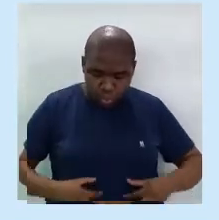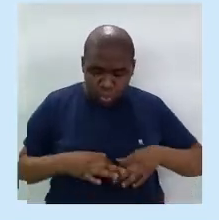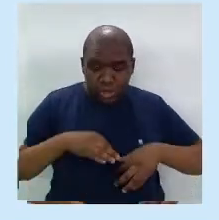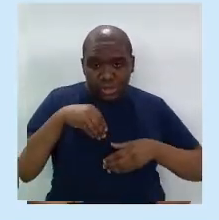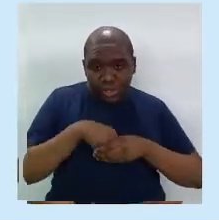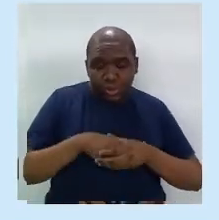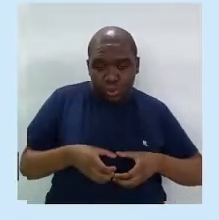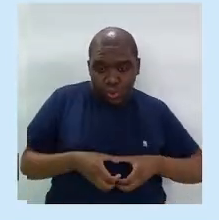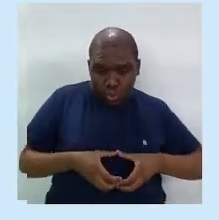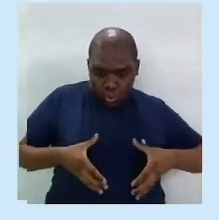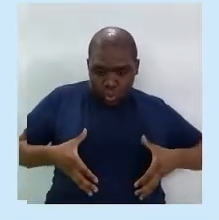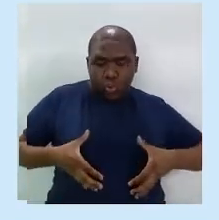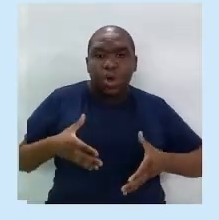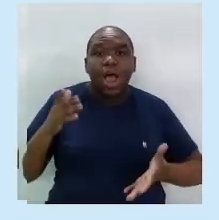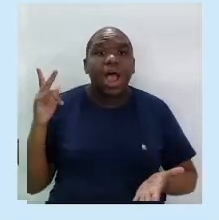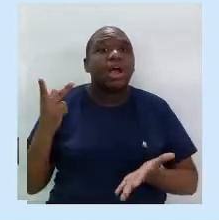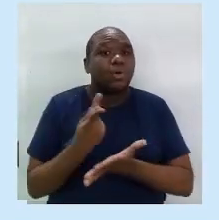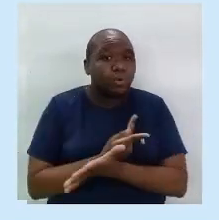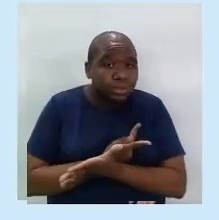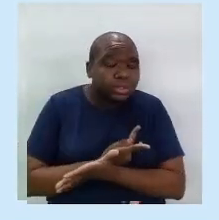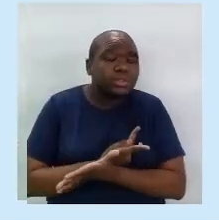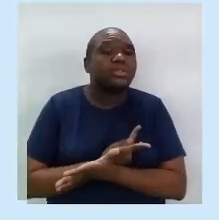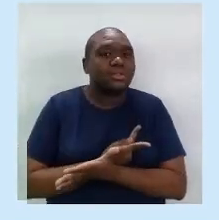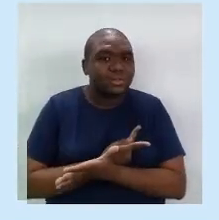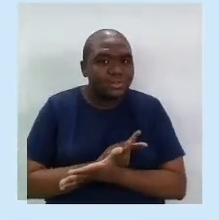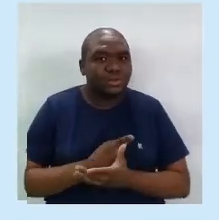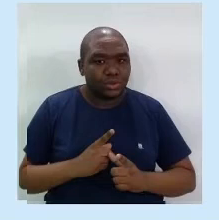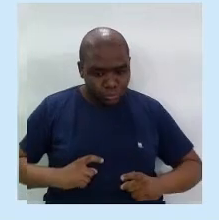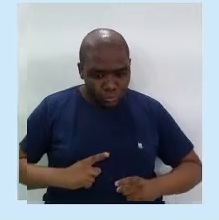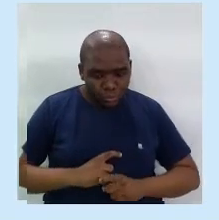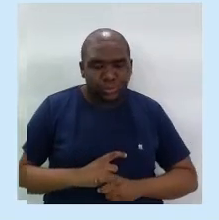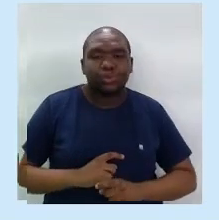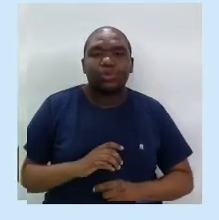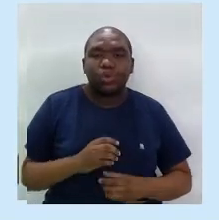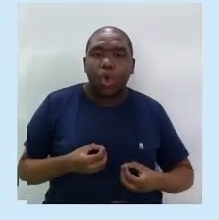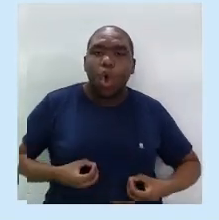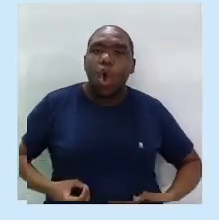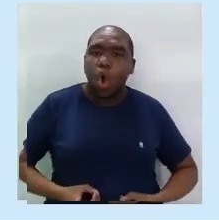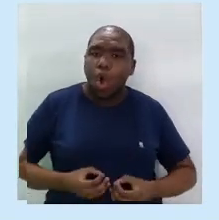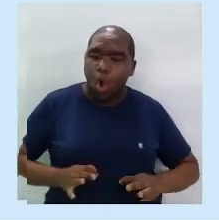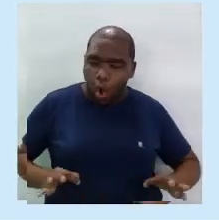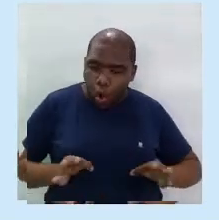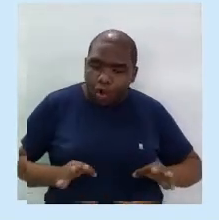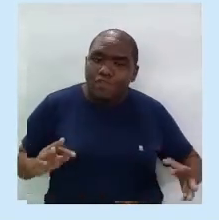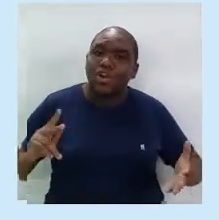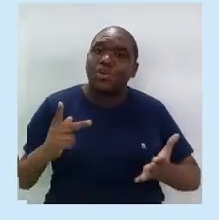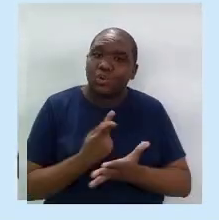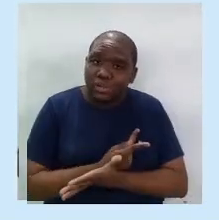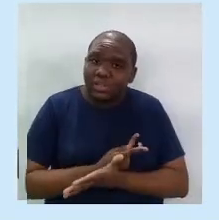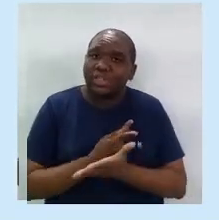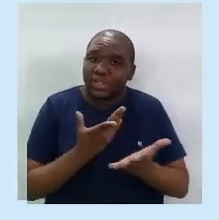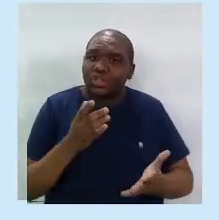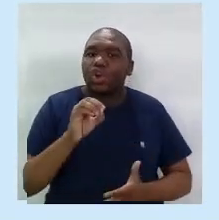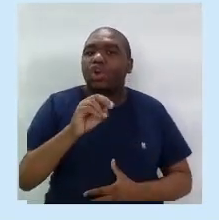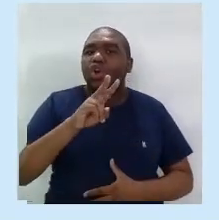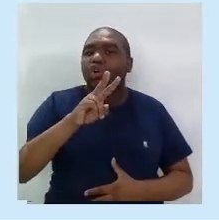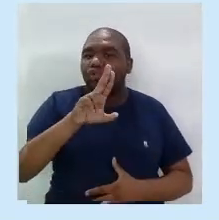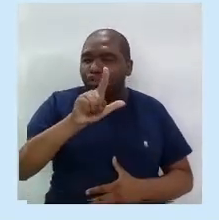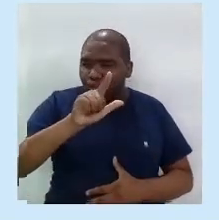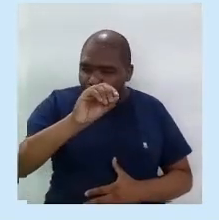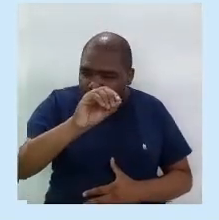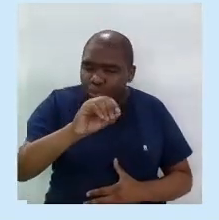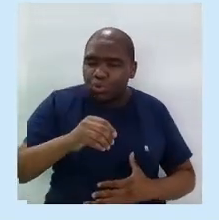tuba uterina, que é onde vai acontecer a fecundação do óvulo. Então, quando ocorre a fecundação do